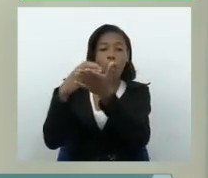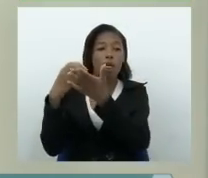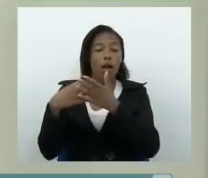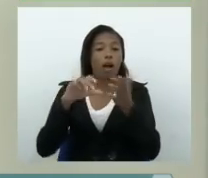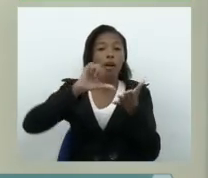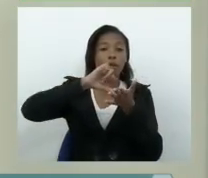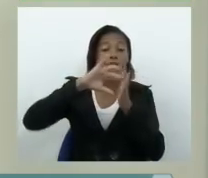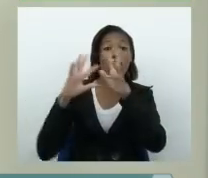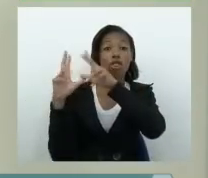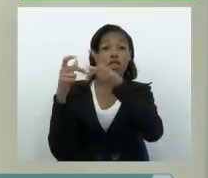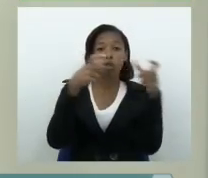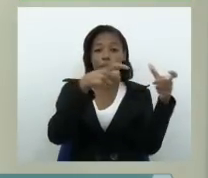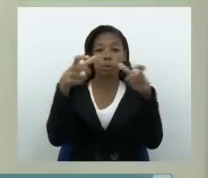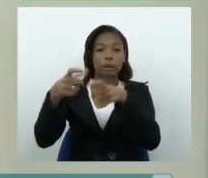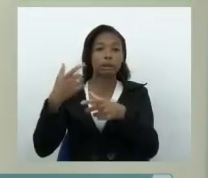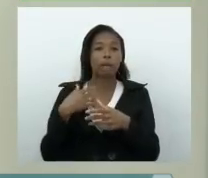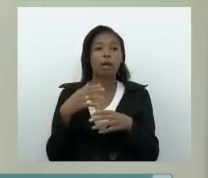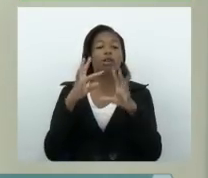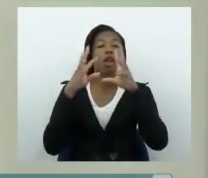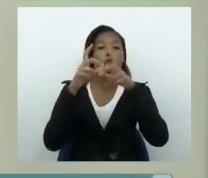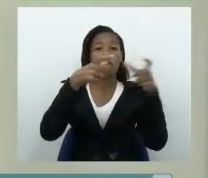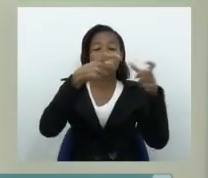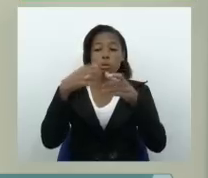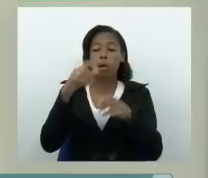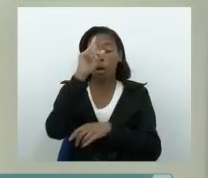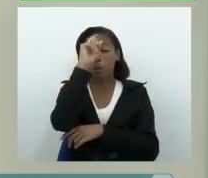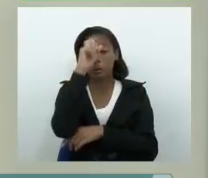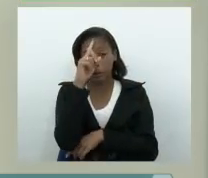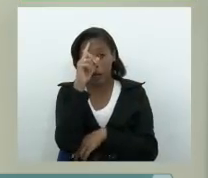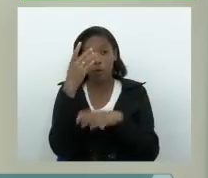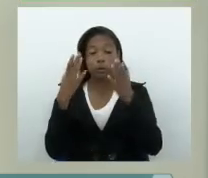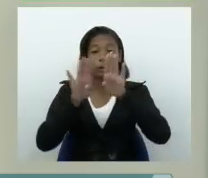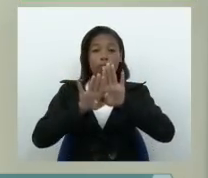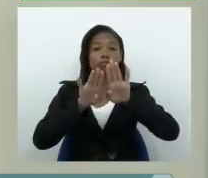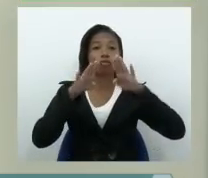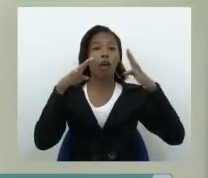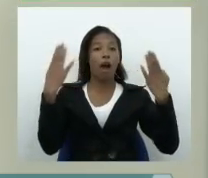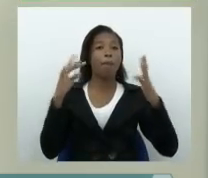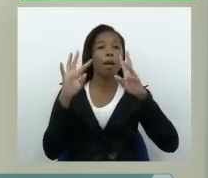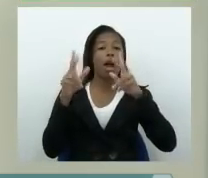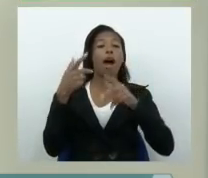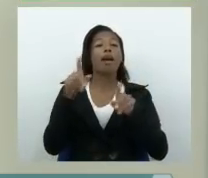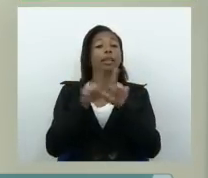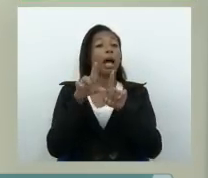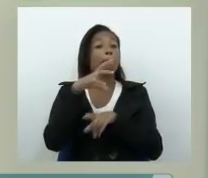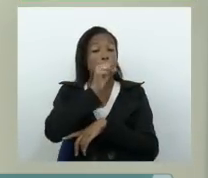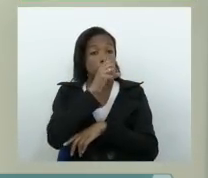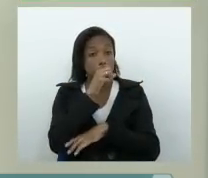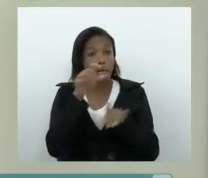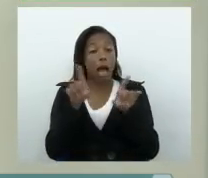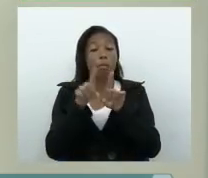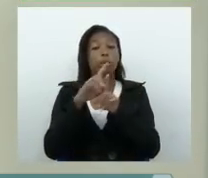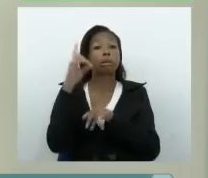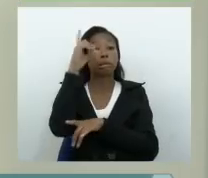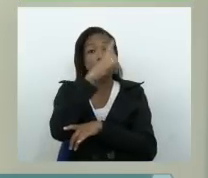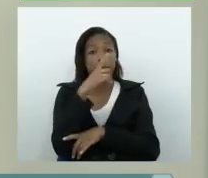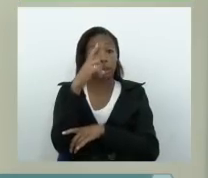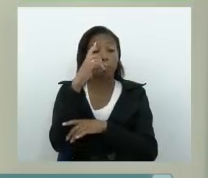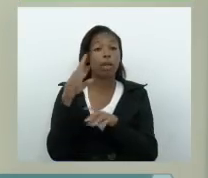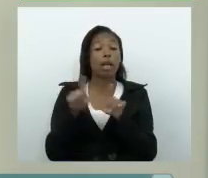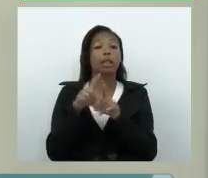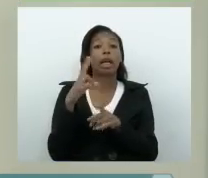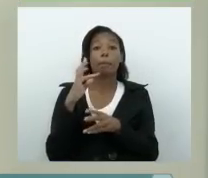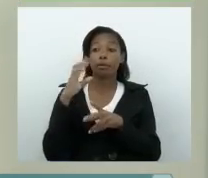a cidade. Deixarei os postos de saúde abertos aos finais de semana e durante